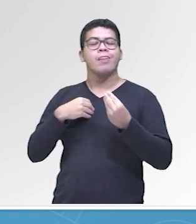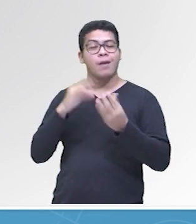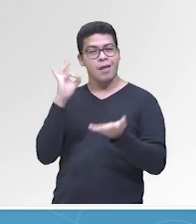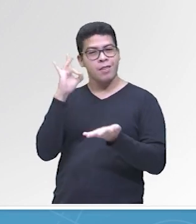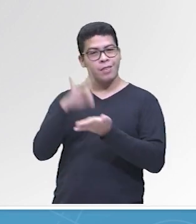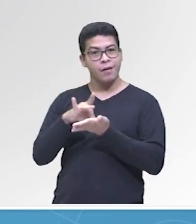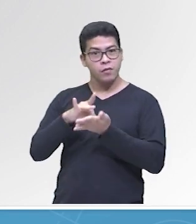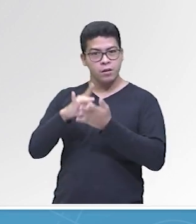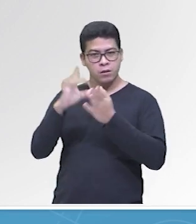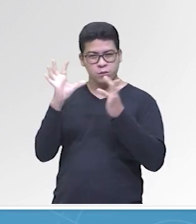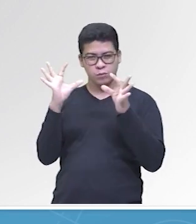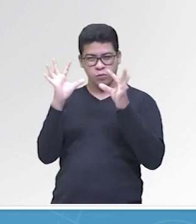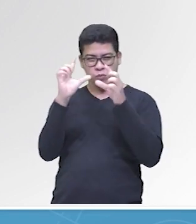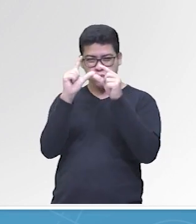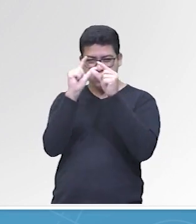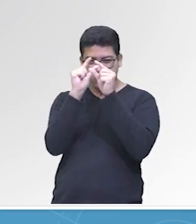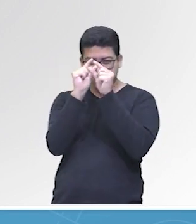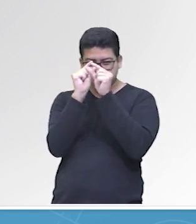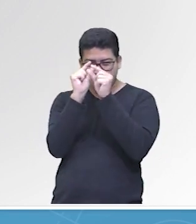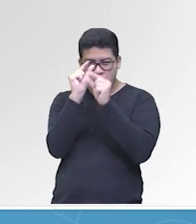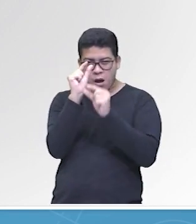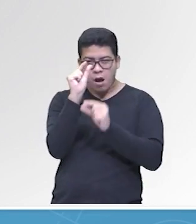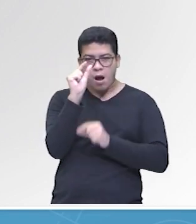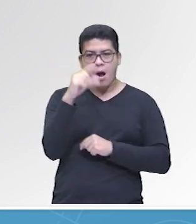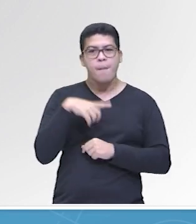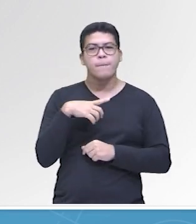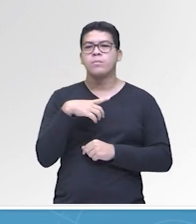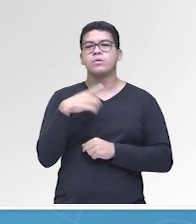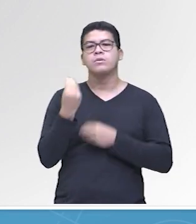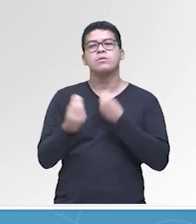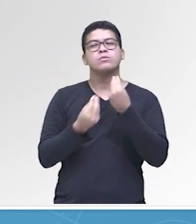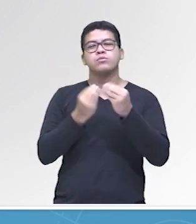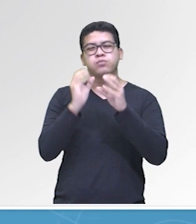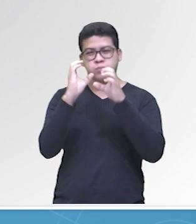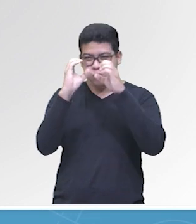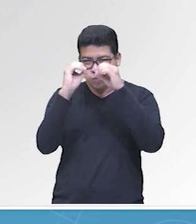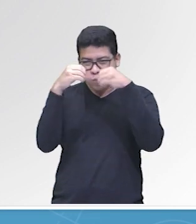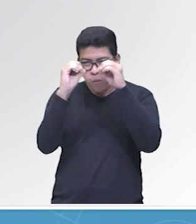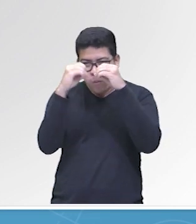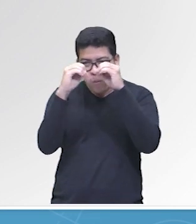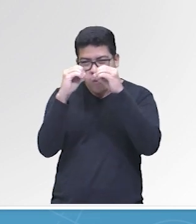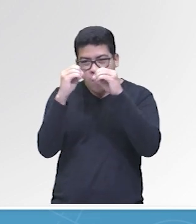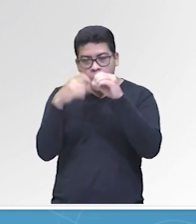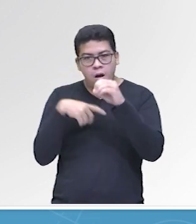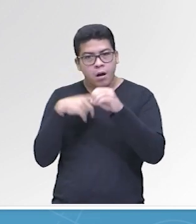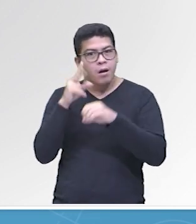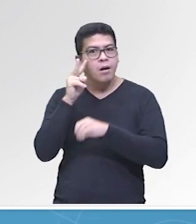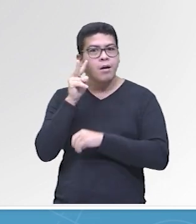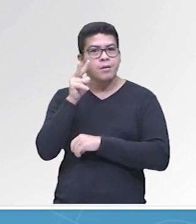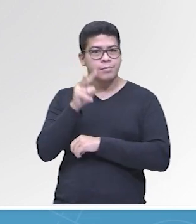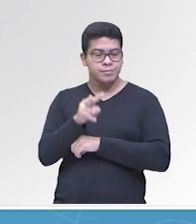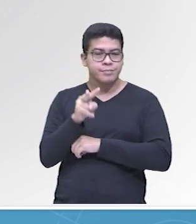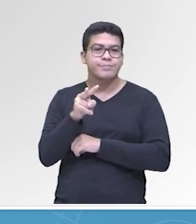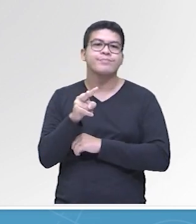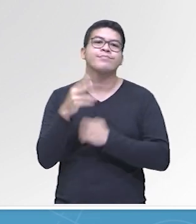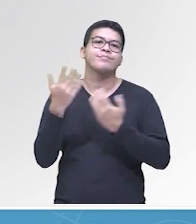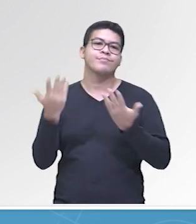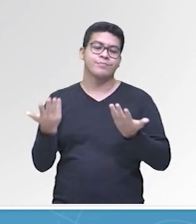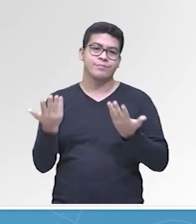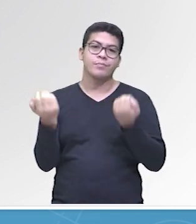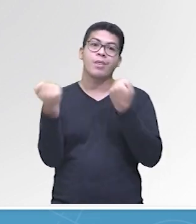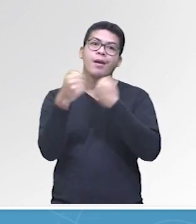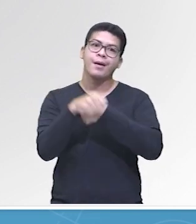célula. Então, imagina, a célula já é microscópica, né? E aí, as mitocôndrias, né? Isso aí aumentado 1000 vezes para que a gente possa ter